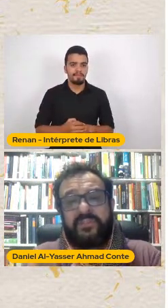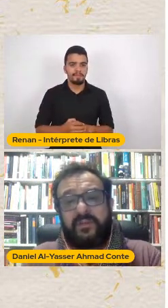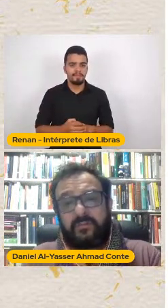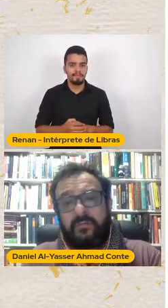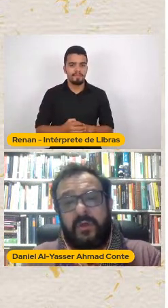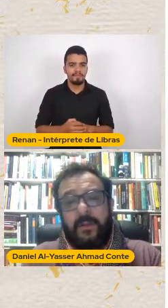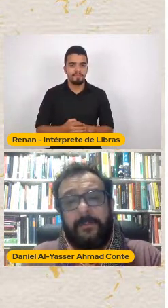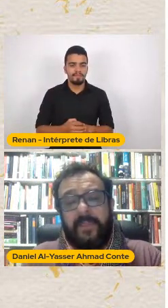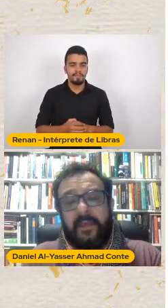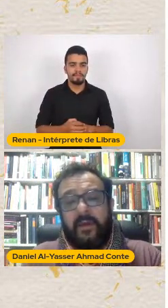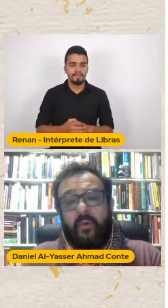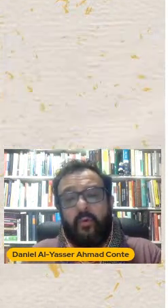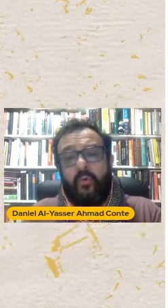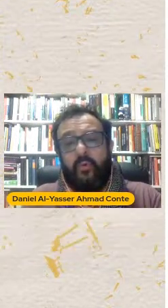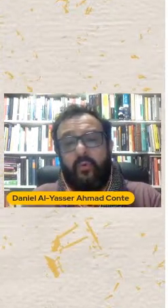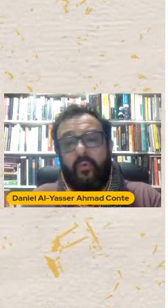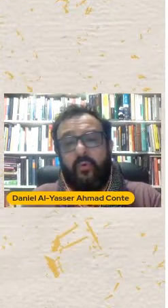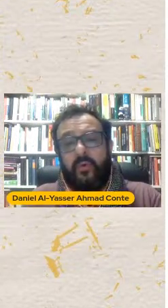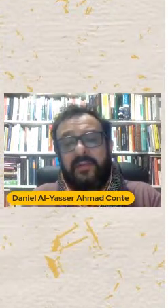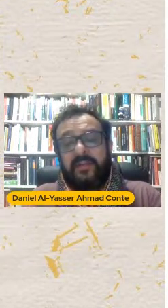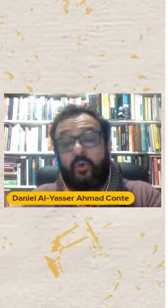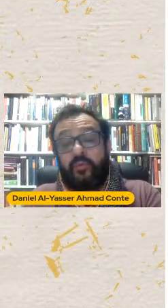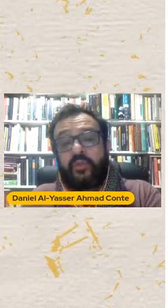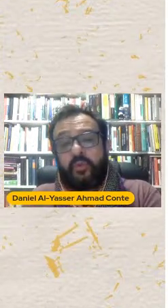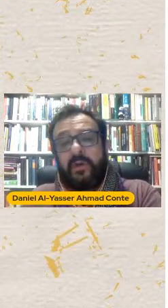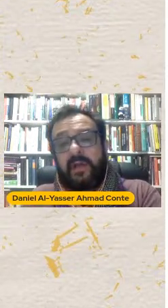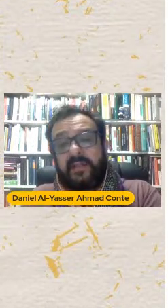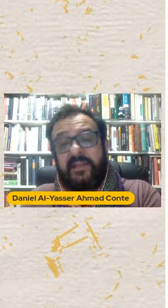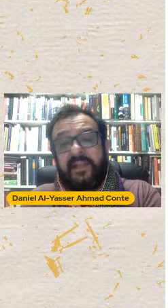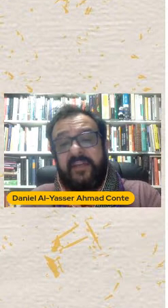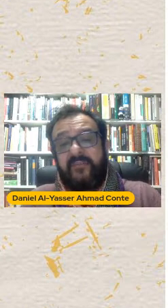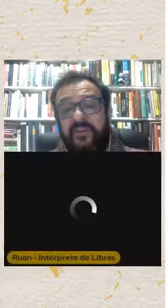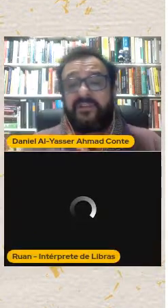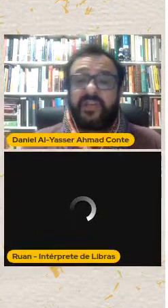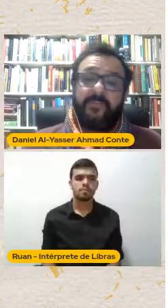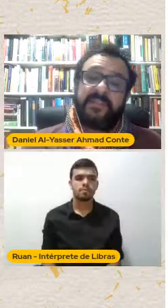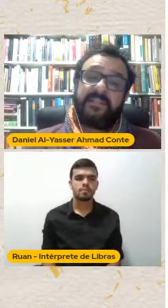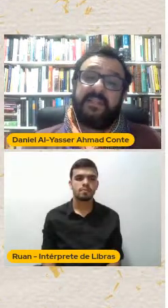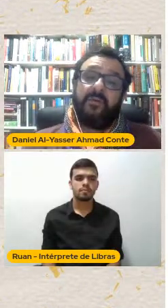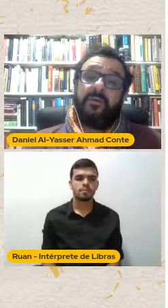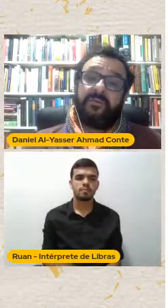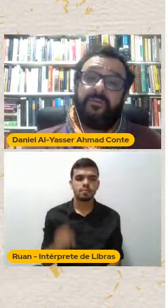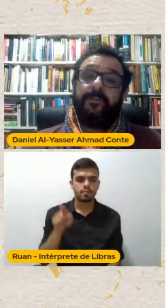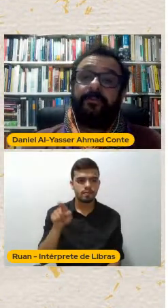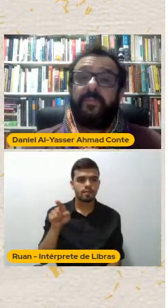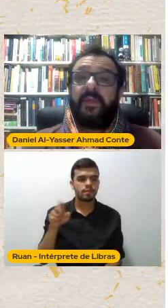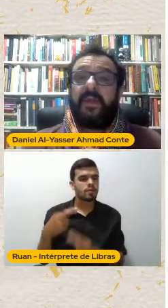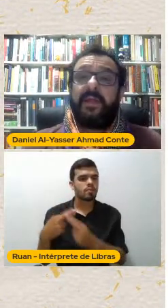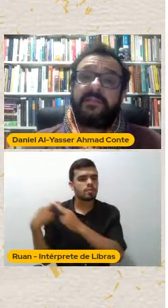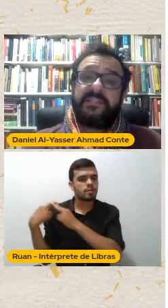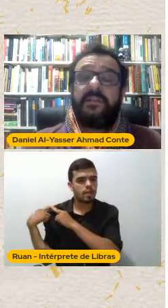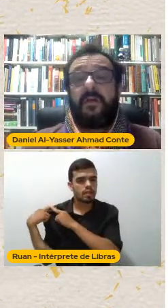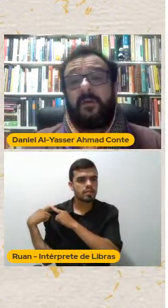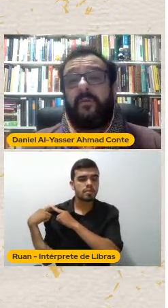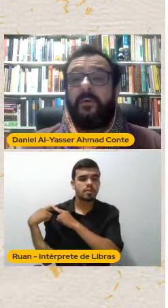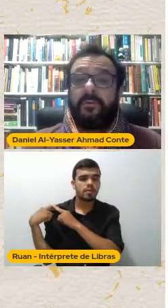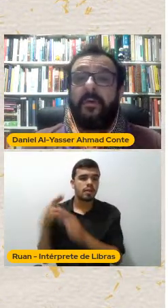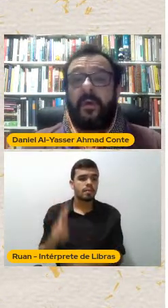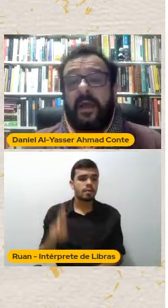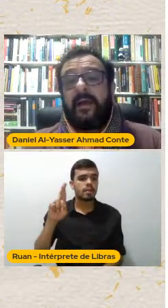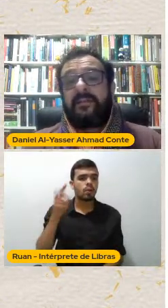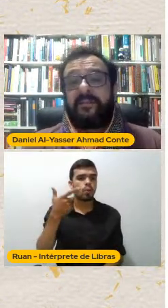Como seu Como sua A tarefa De representar O outro E assim